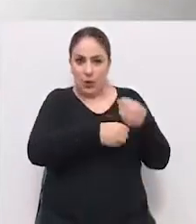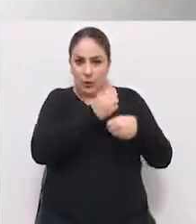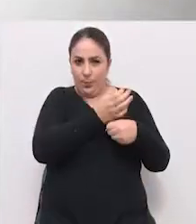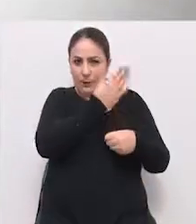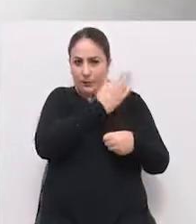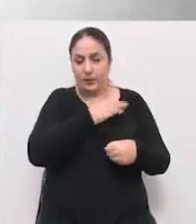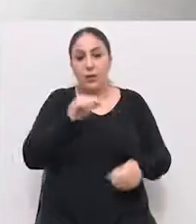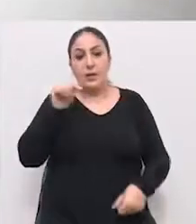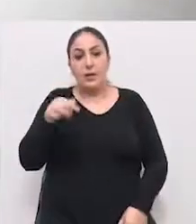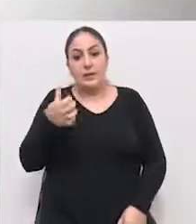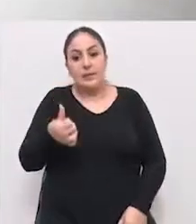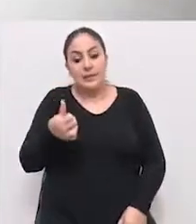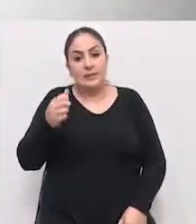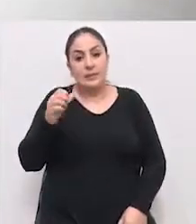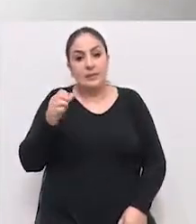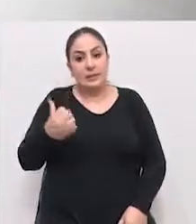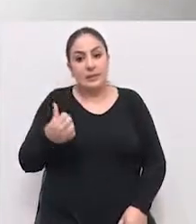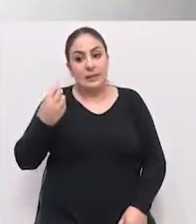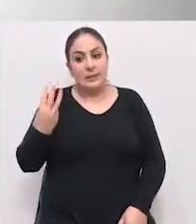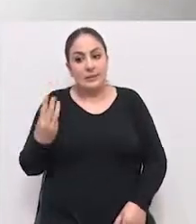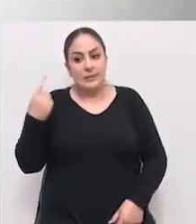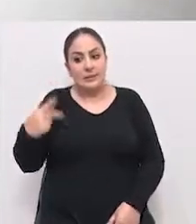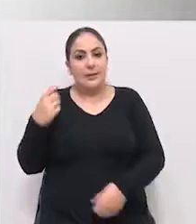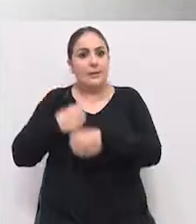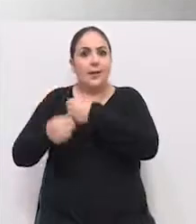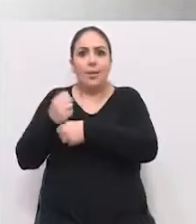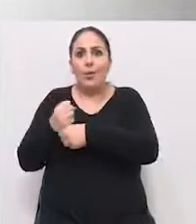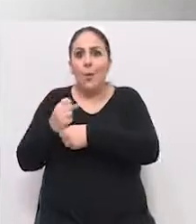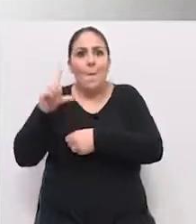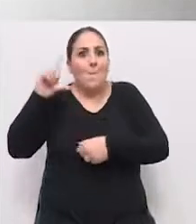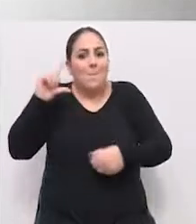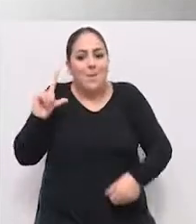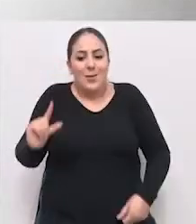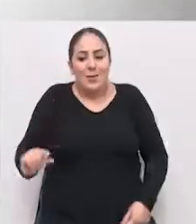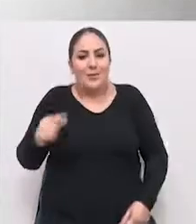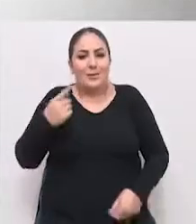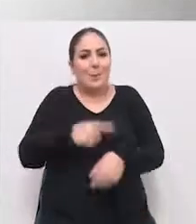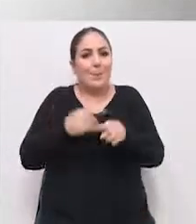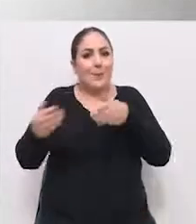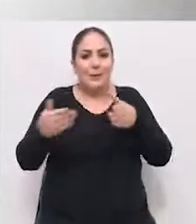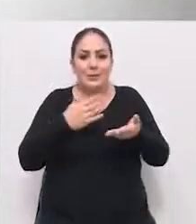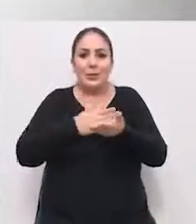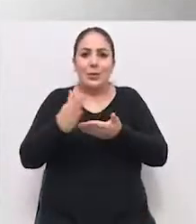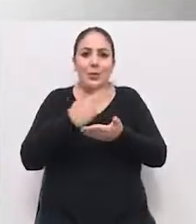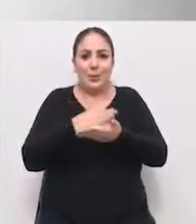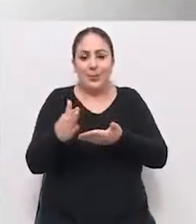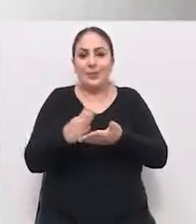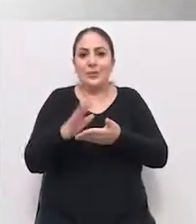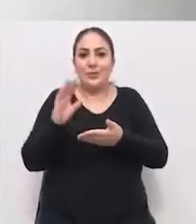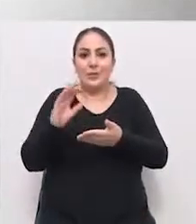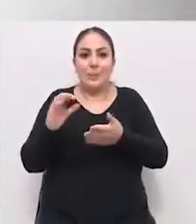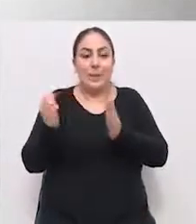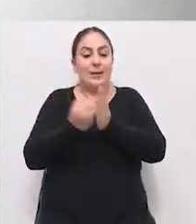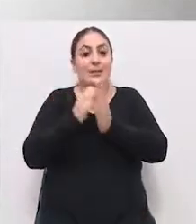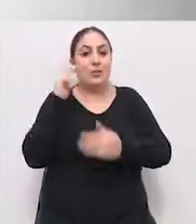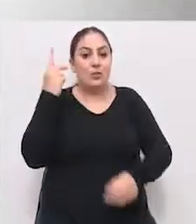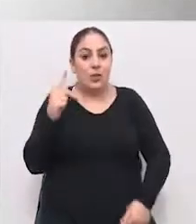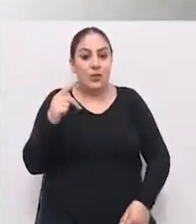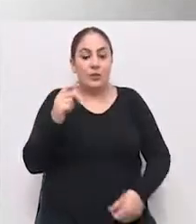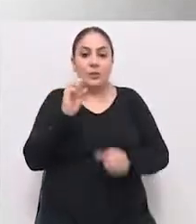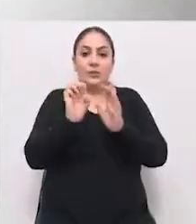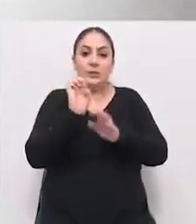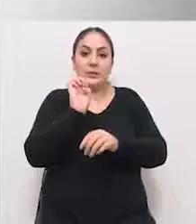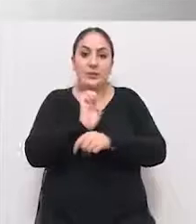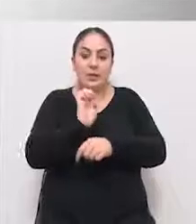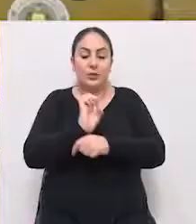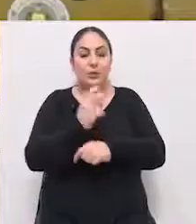para 663 neste ano, que é o menor total para este período desde o início da série histórica no Estado,